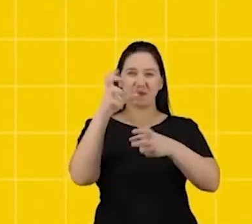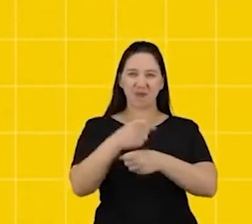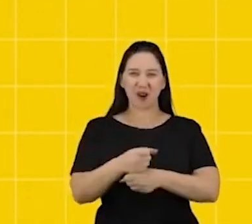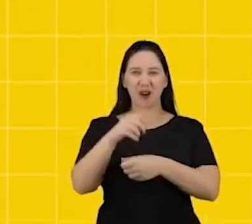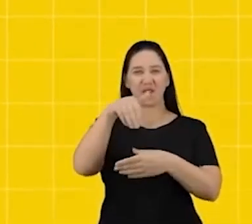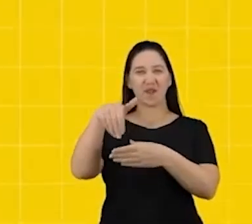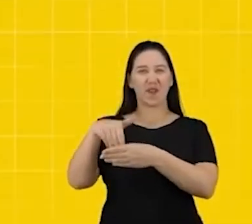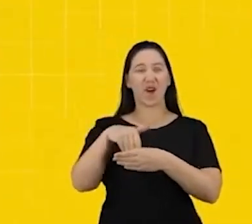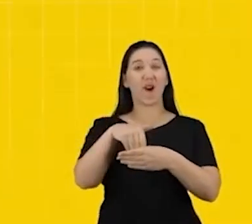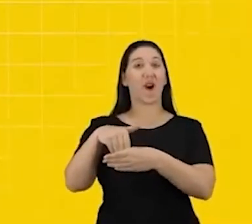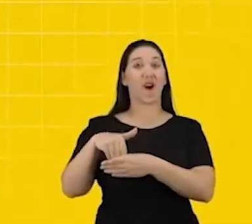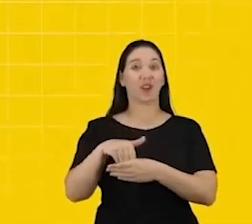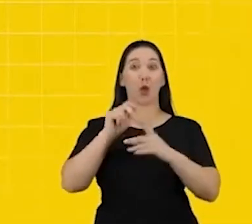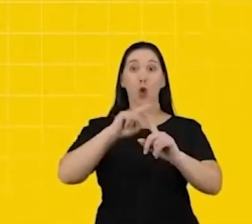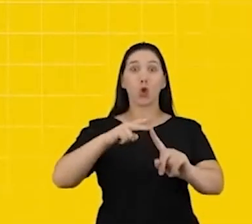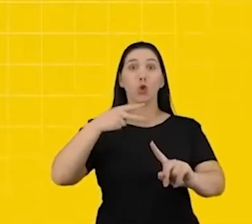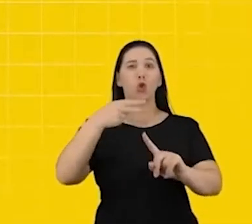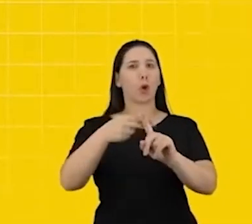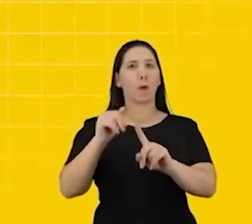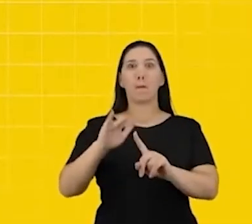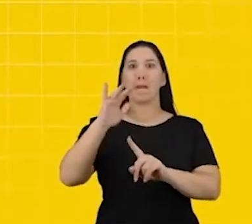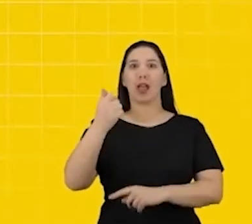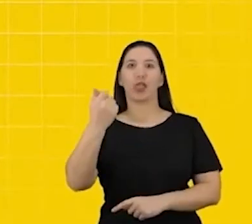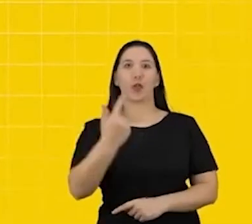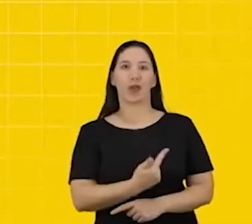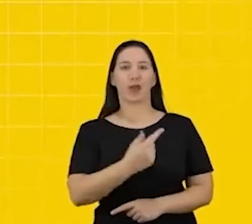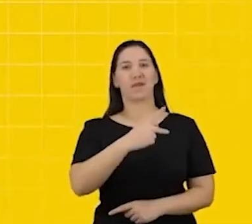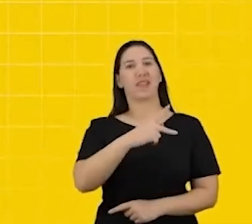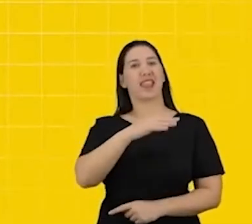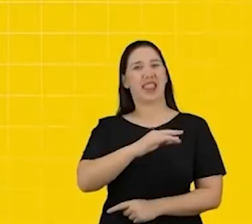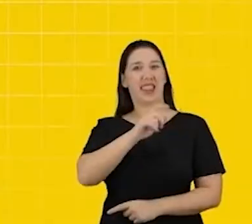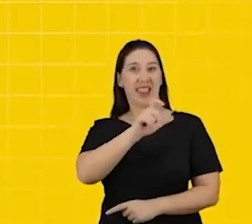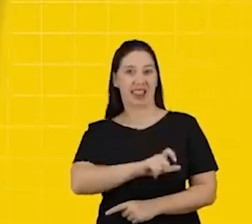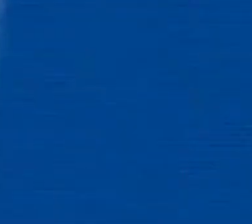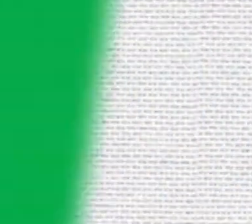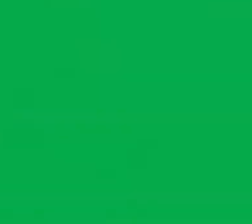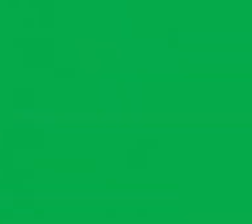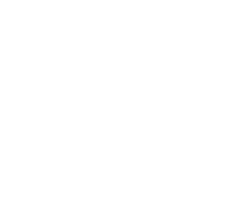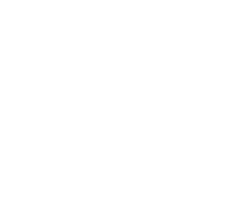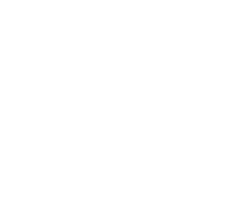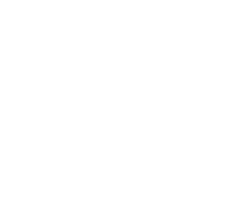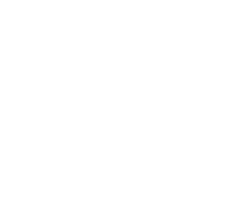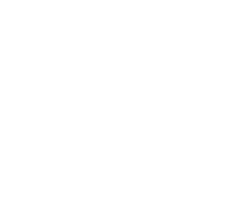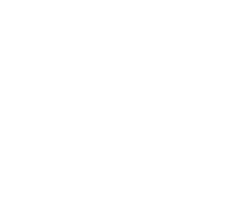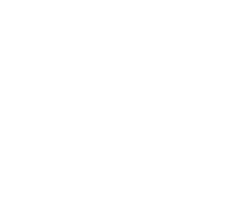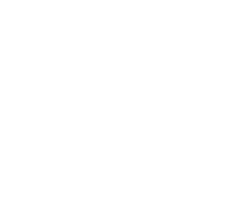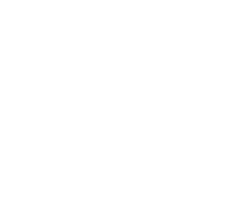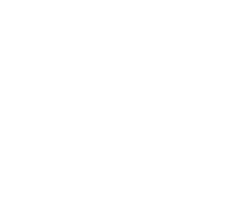69% das intenções de voto, mais que o dobro do candidato do PT.